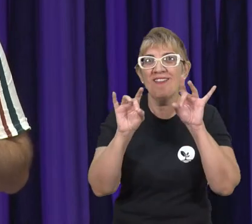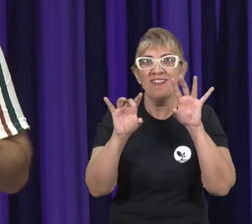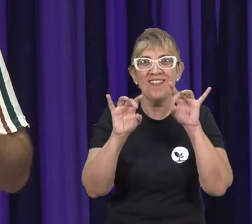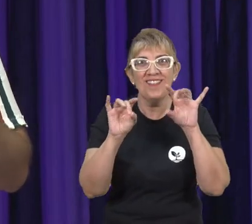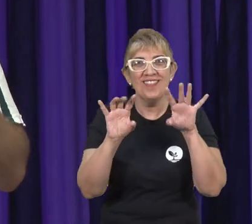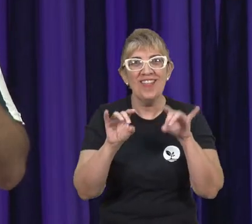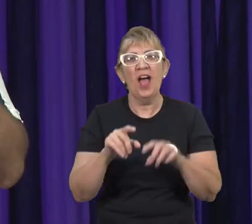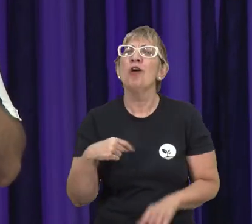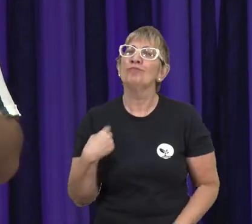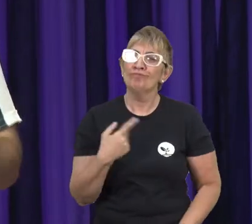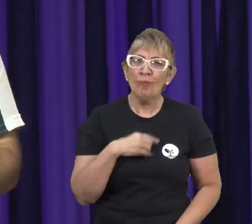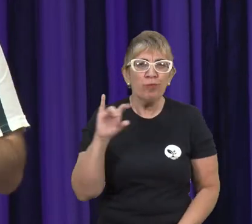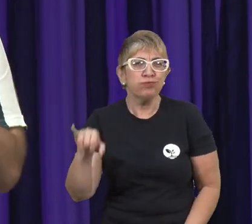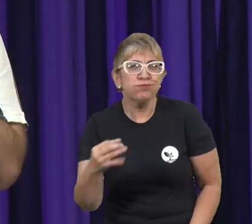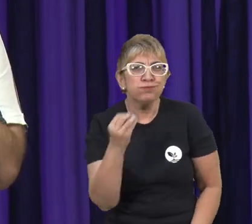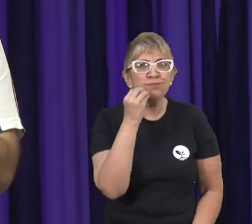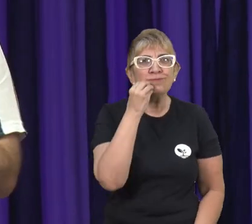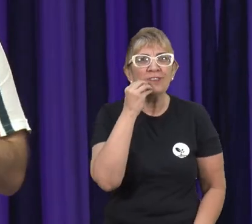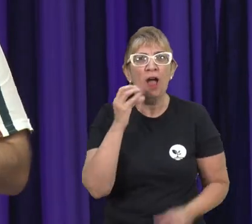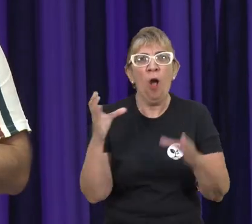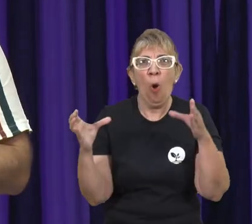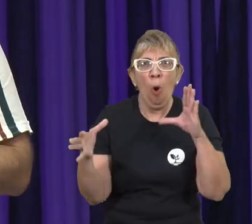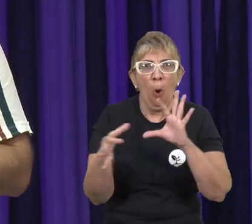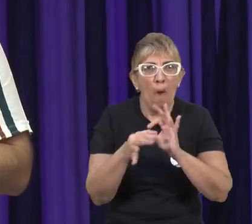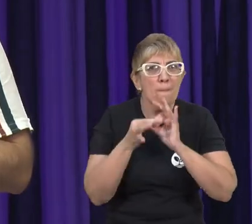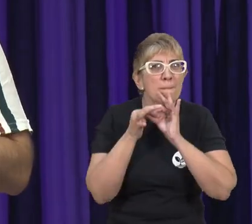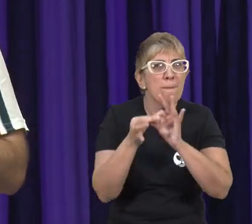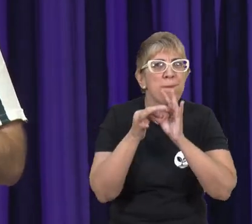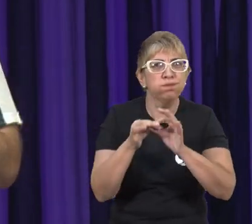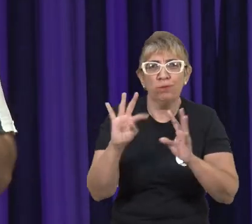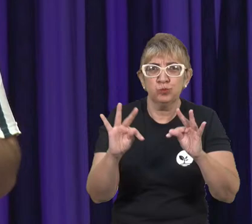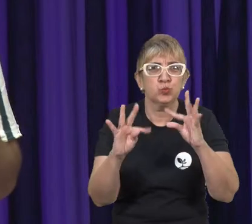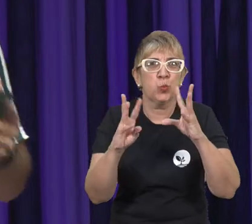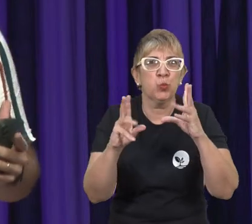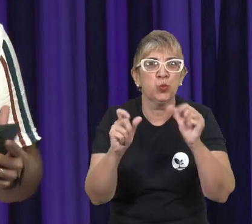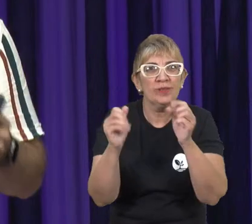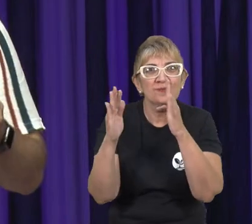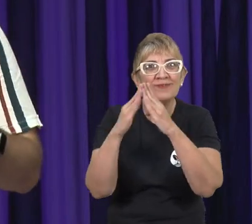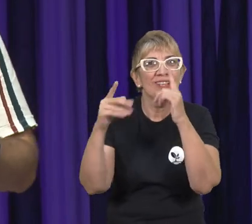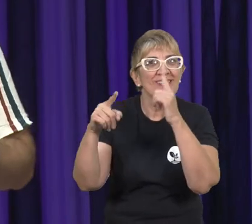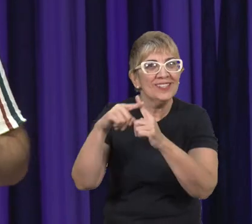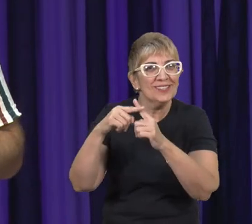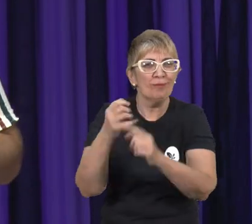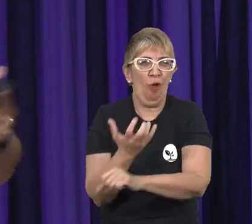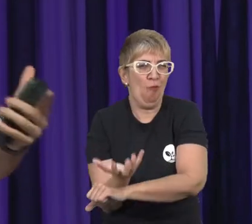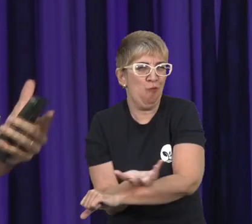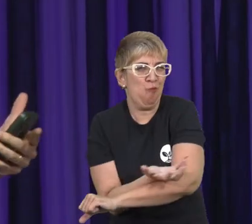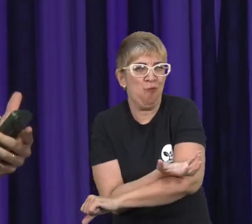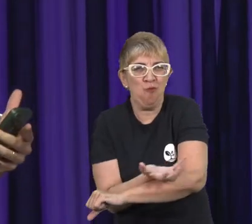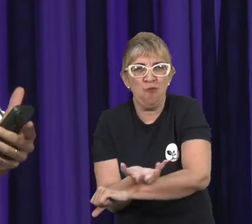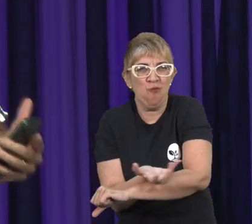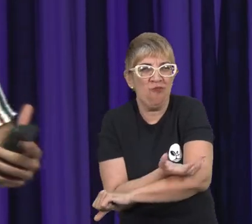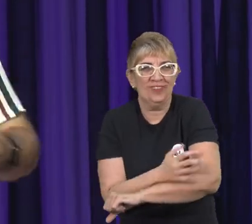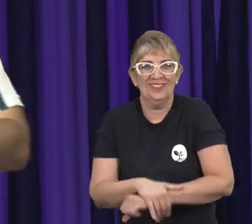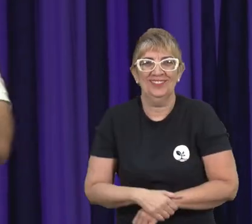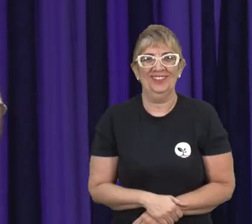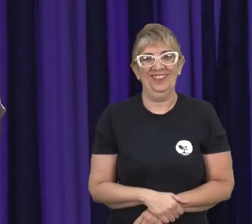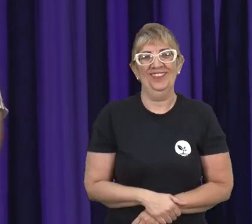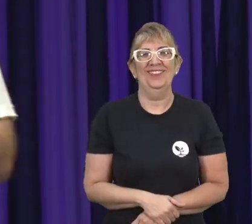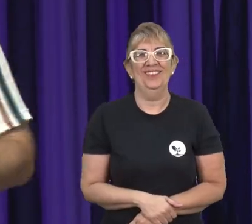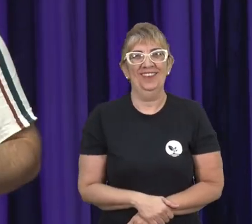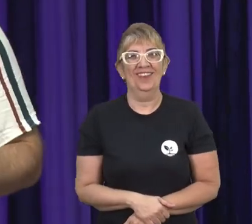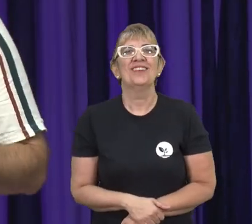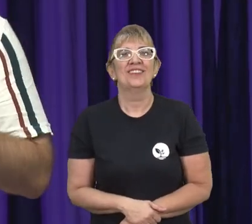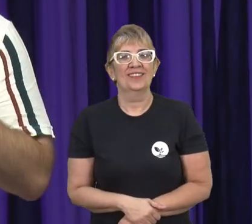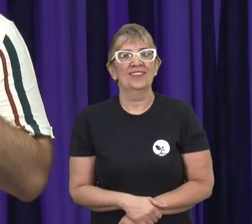a oportunidade de reunir toda a nossa igreja no lugar que para muitos é o nosso lugar favorito na nossa igreja, que é o